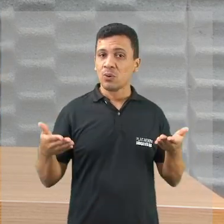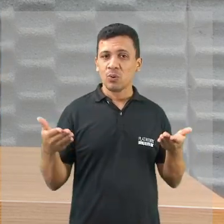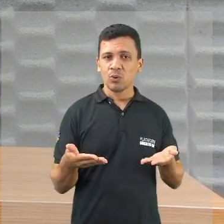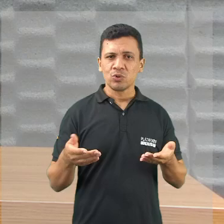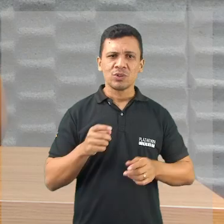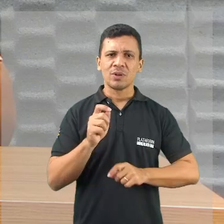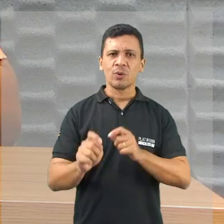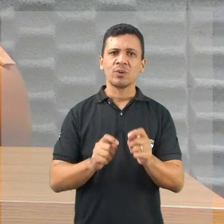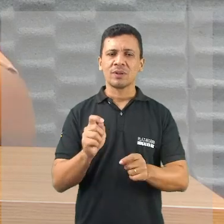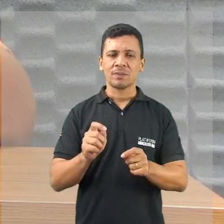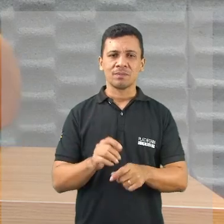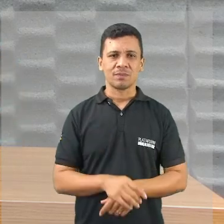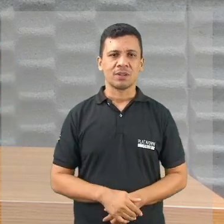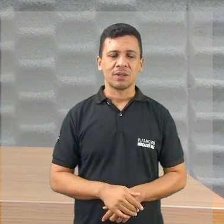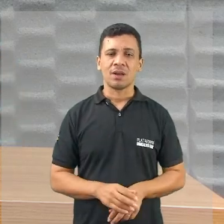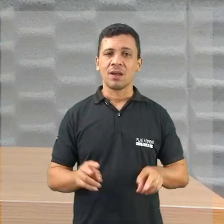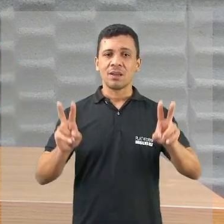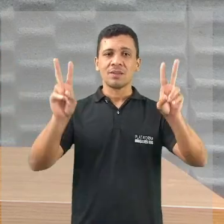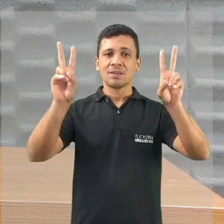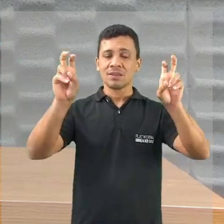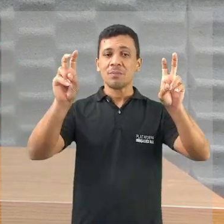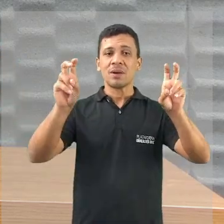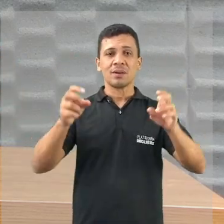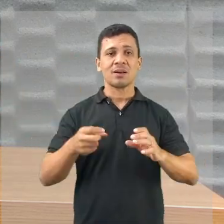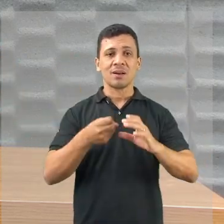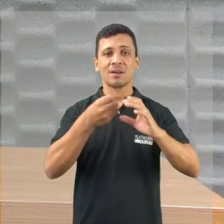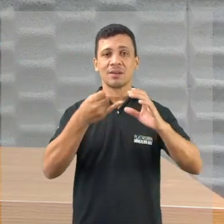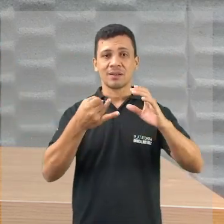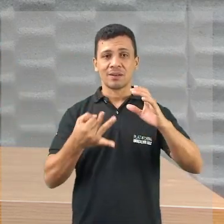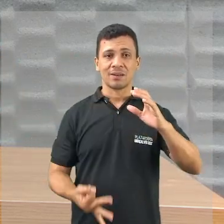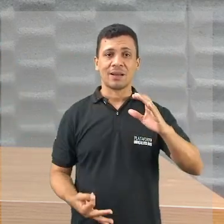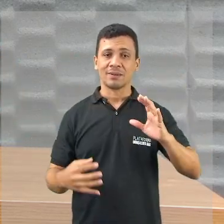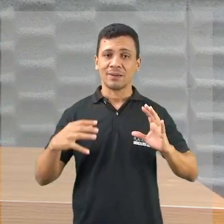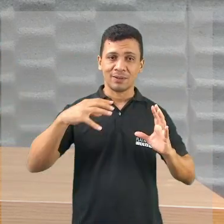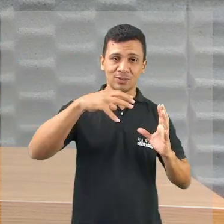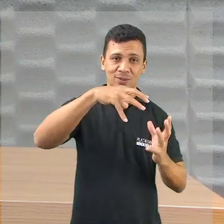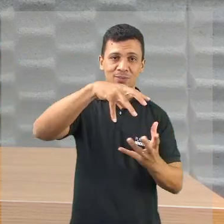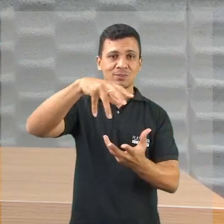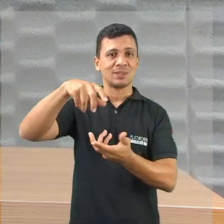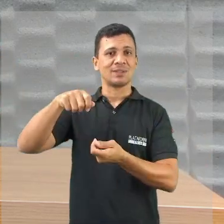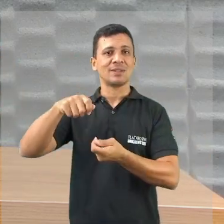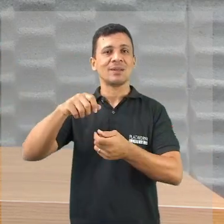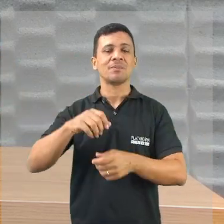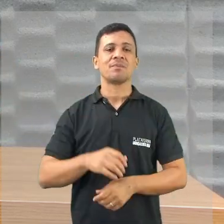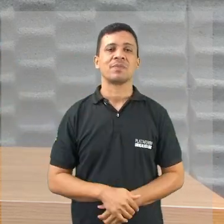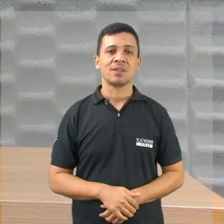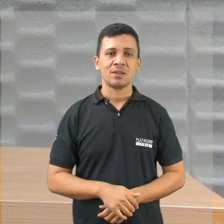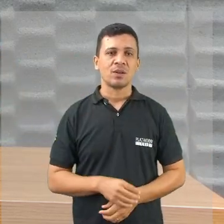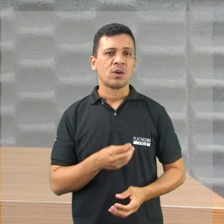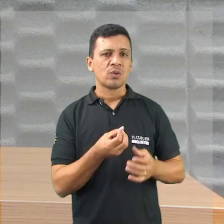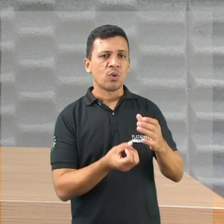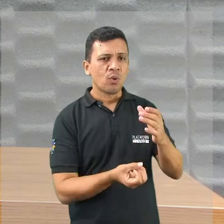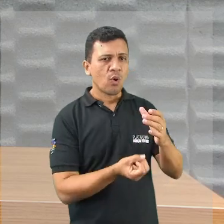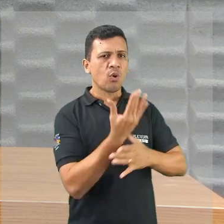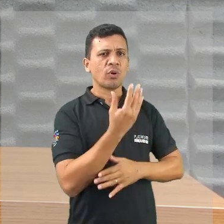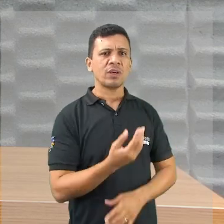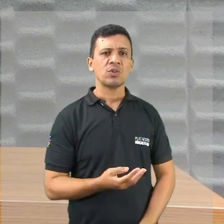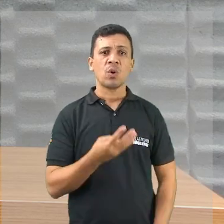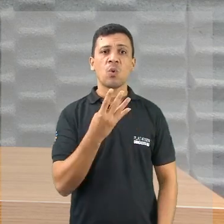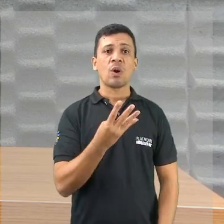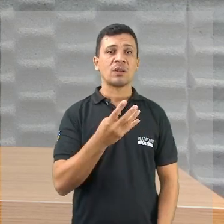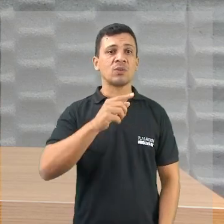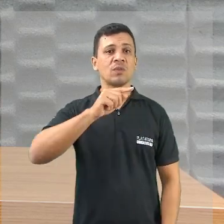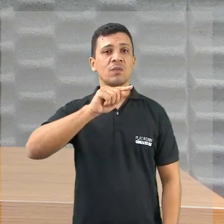momento, elas estão abordando as características físicas do nosso planeta Terra, né? Desde a sua origem,